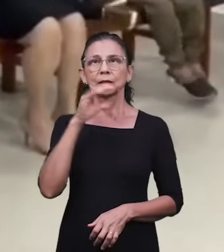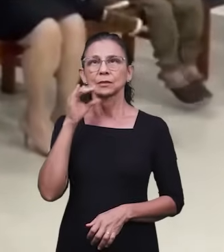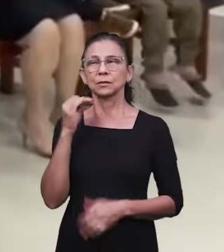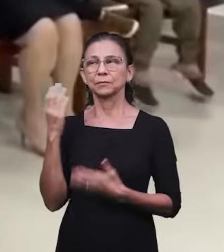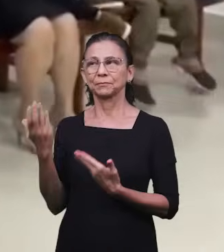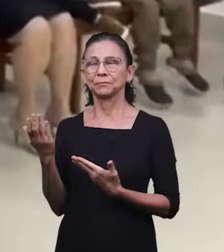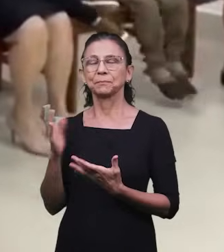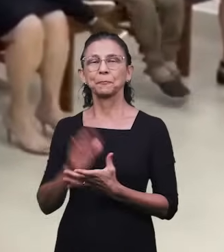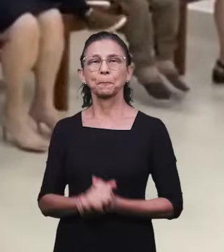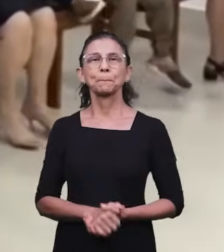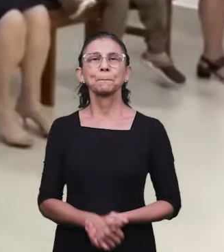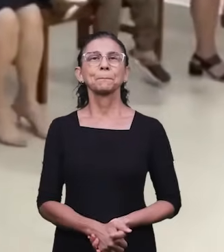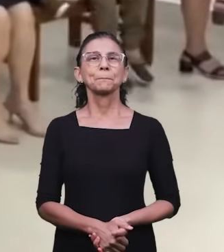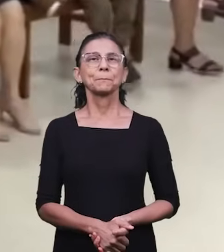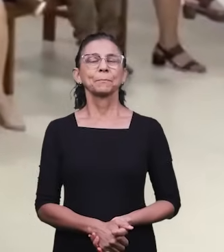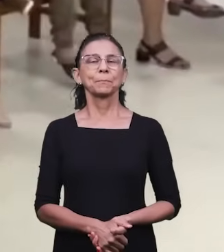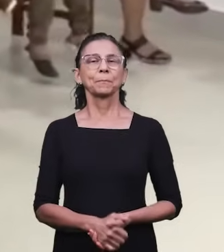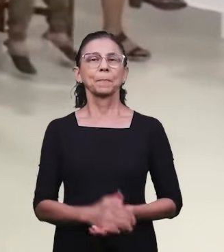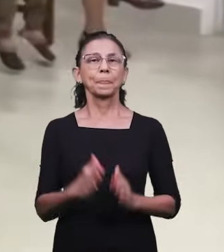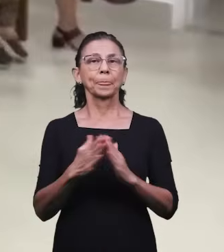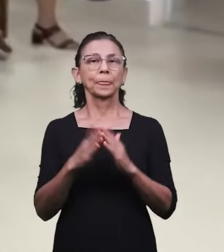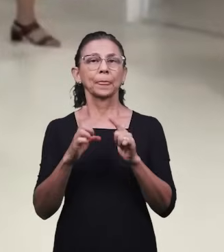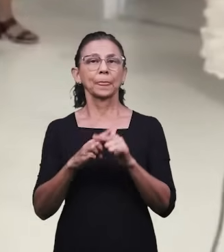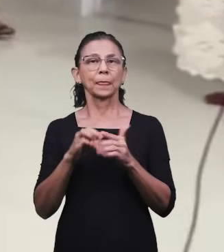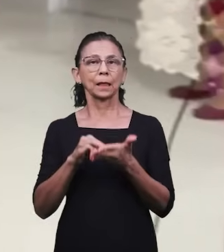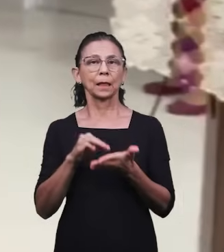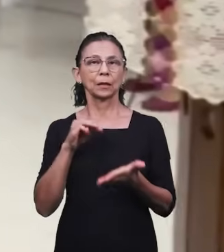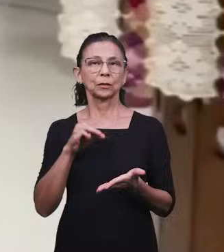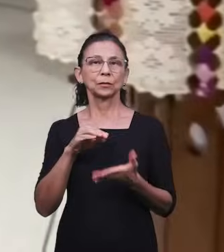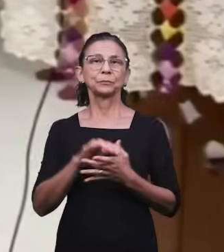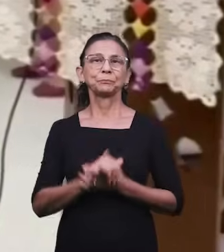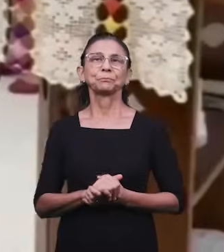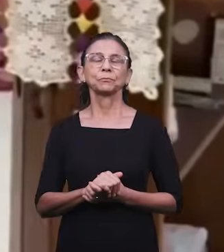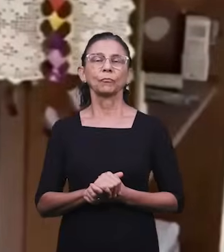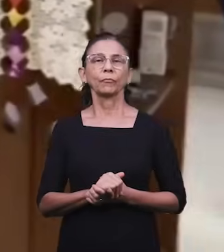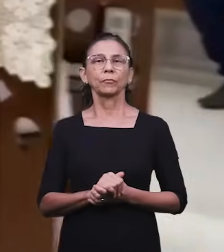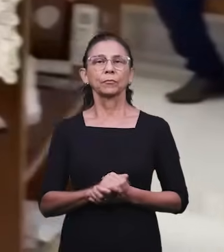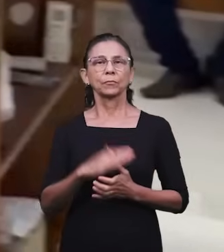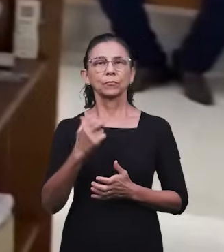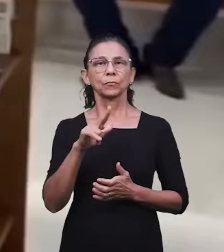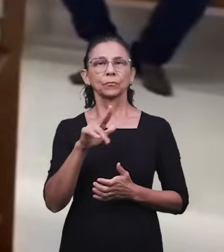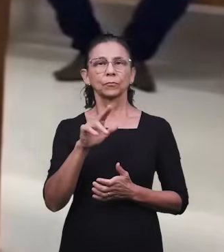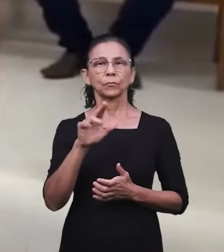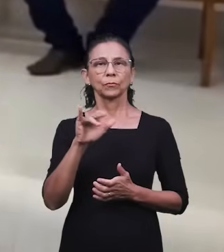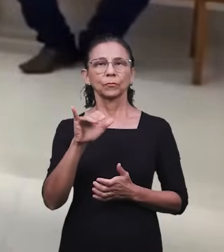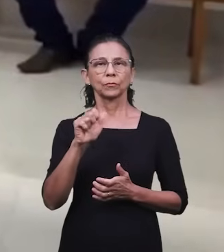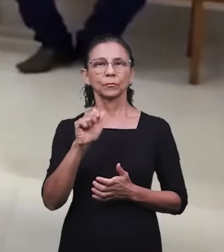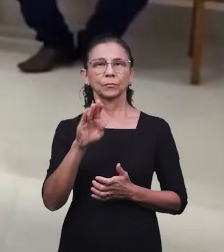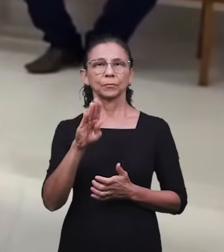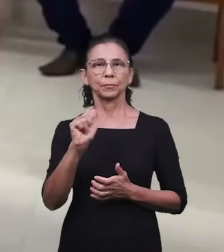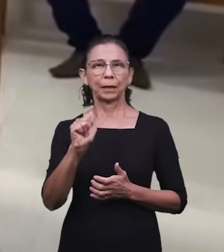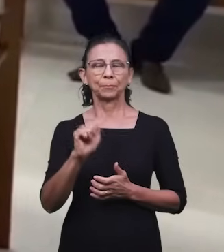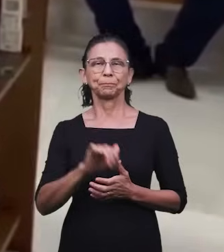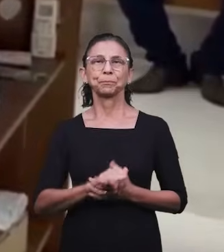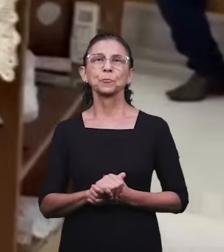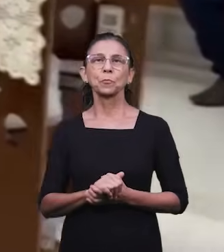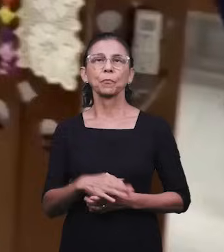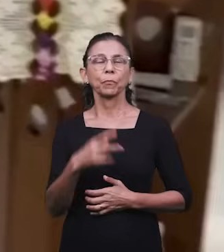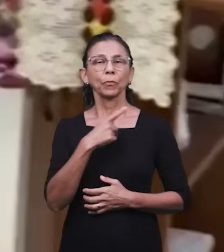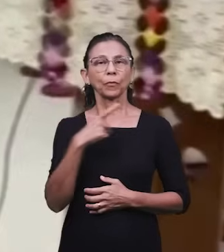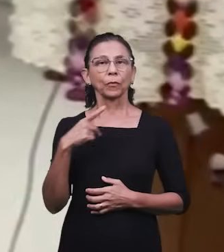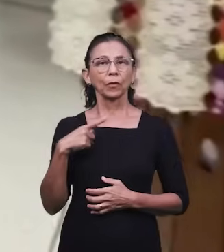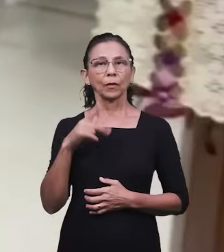realizada a evangelização de classes na Igreja Cristã Maranata, no Baú Center, em Cuiabá, onde o pastor responsável ali é o